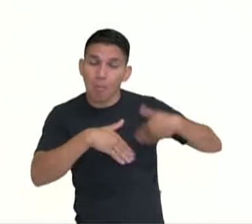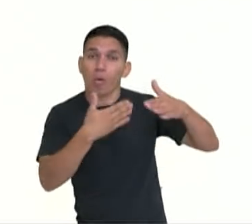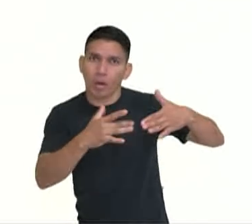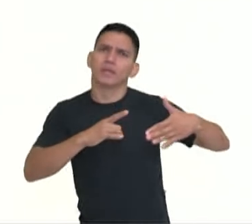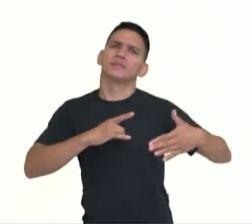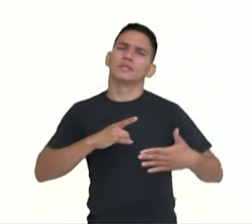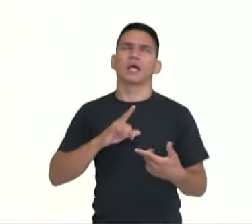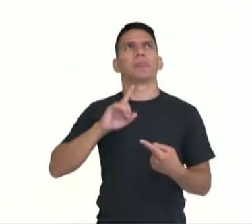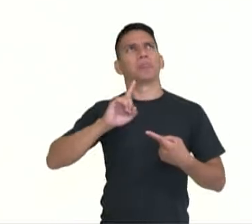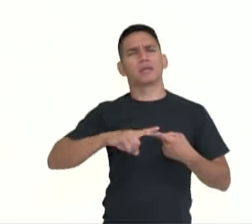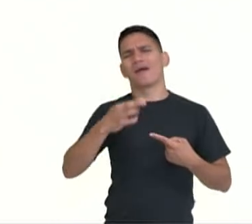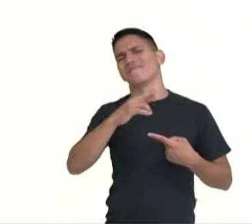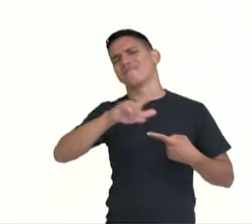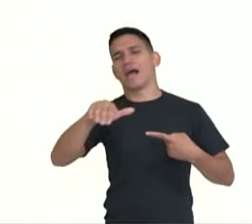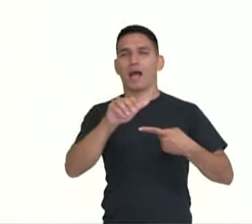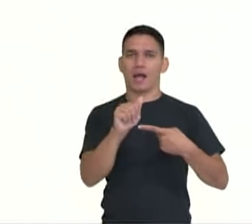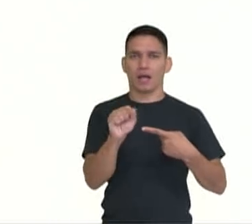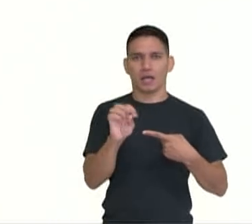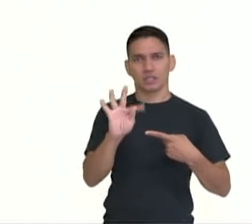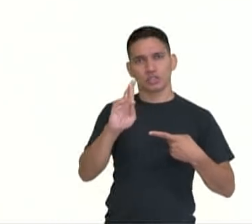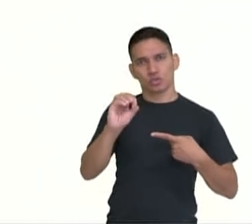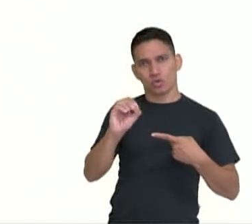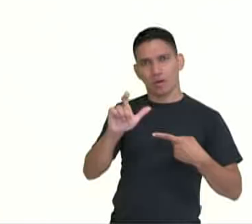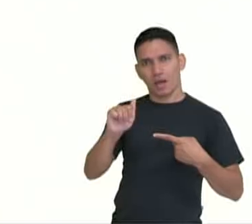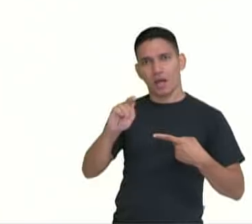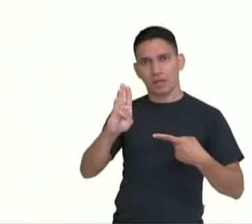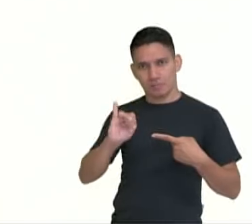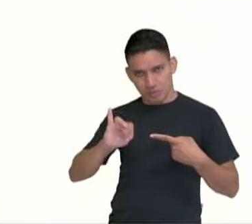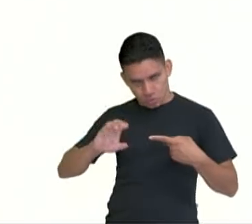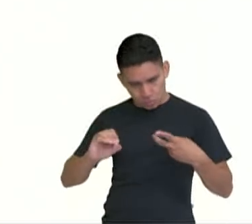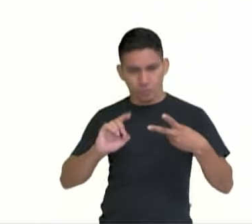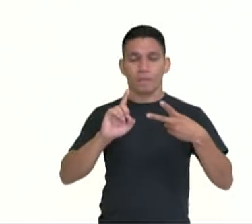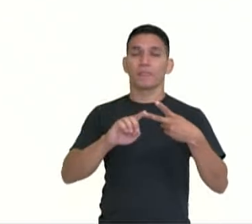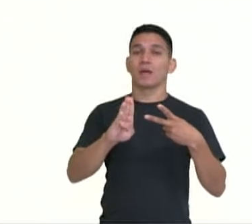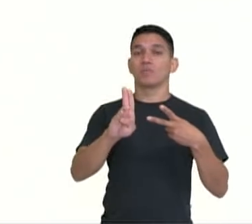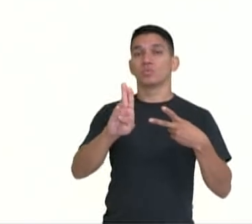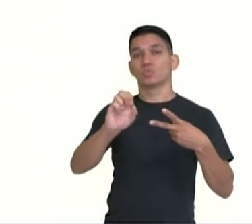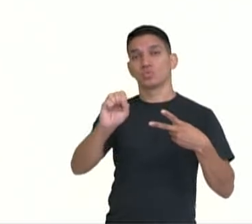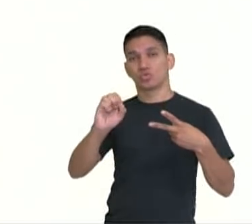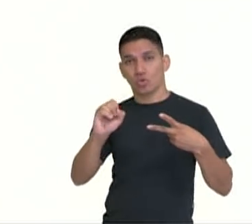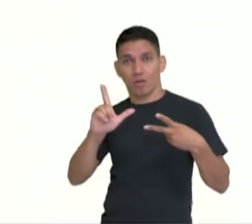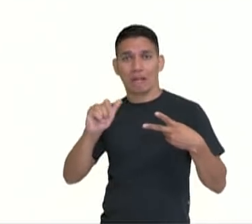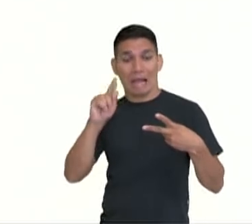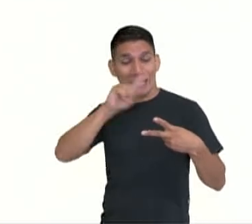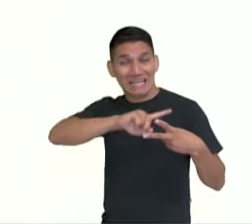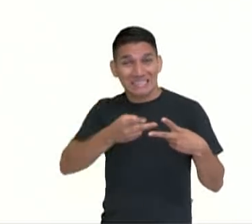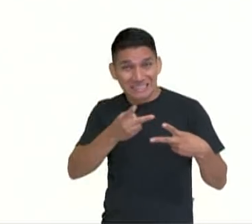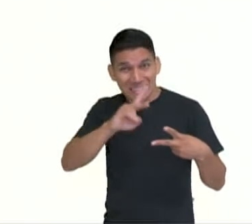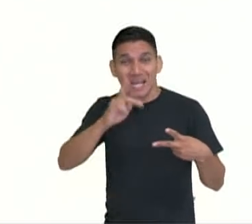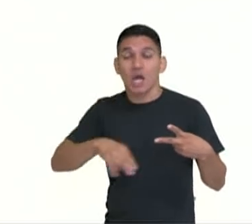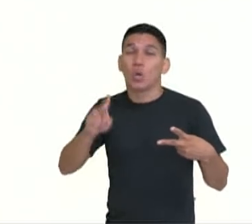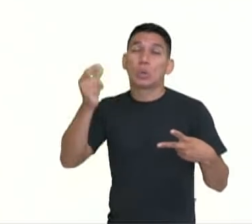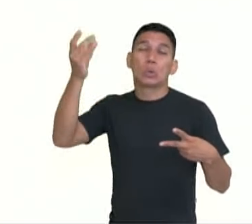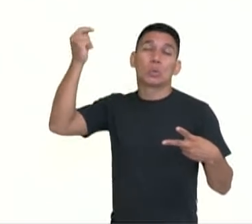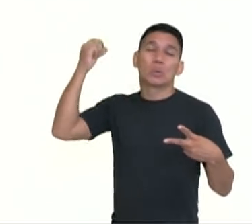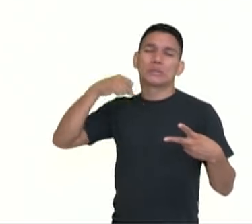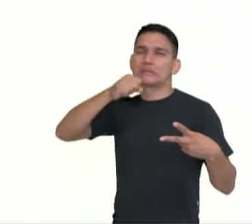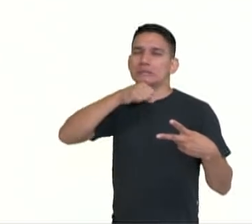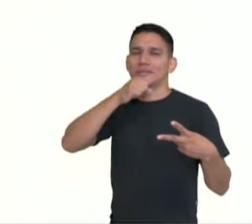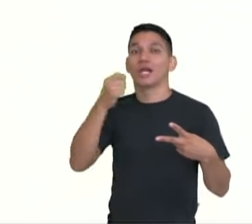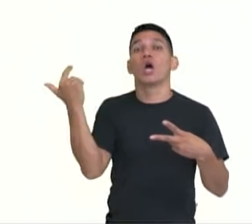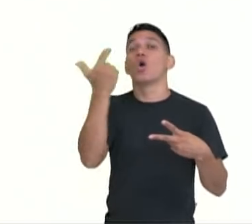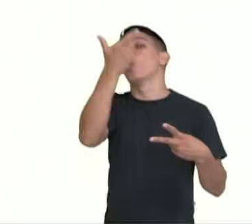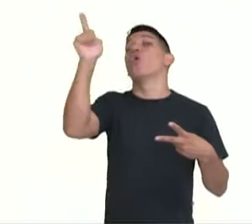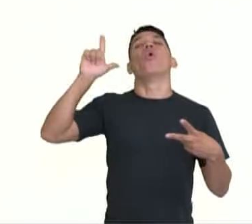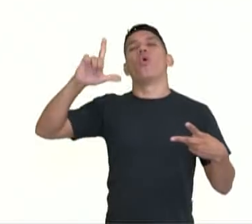do astrolábio, falamos da bússola, que são instrumentos muito antigos usados na orientação. E aí nós vamos ter ali